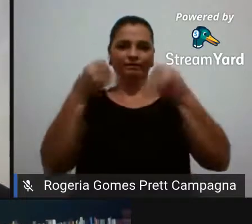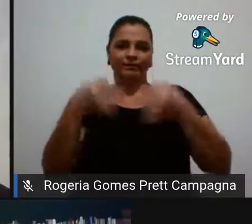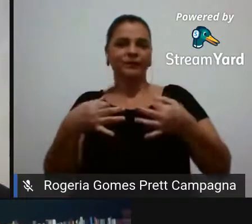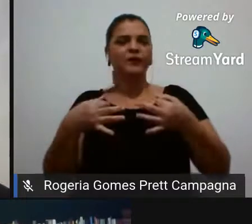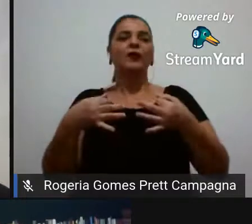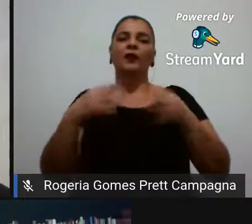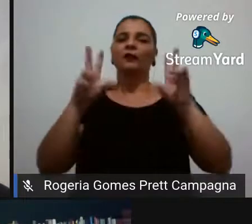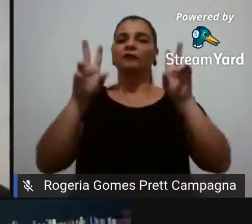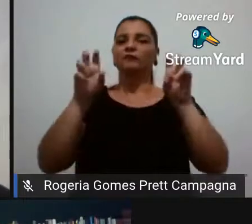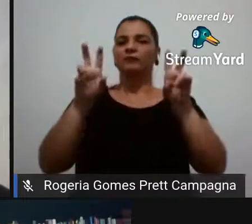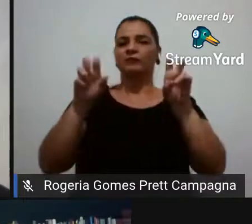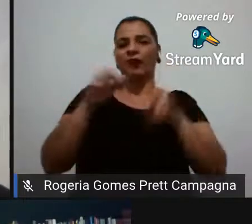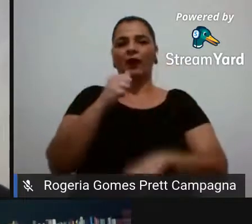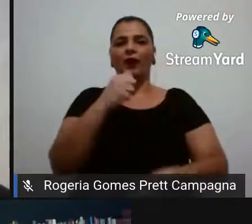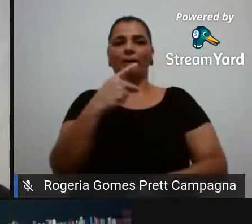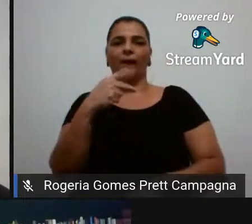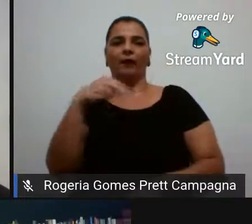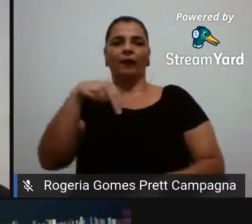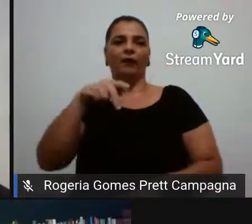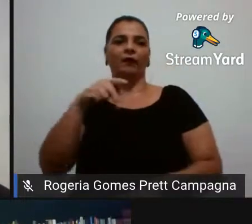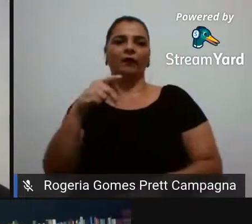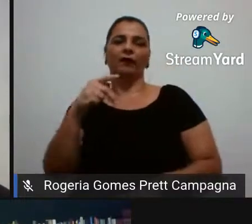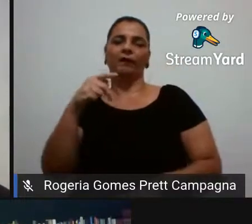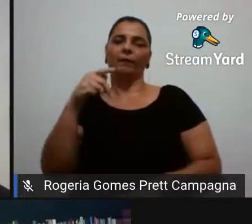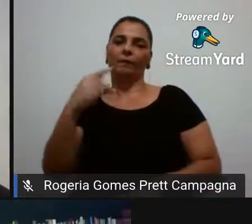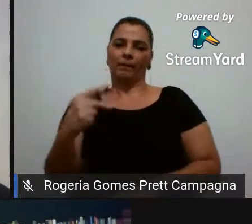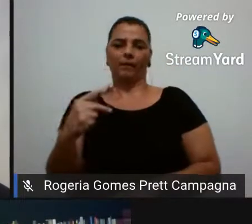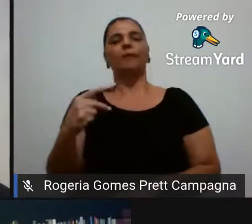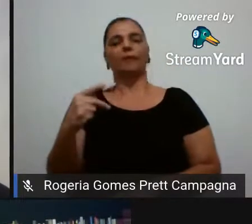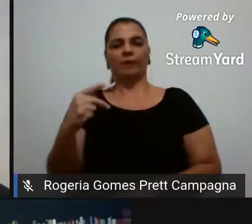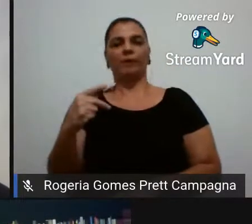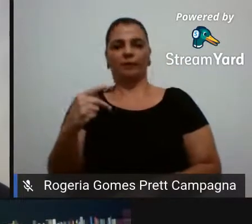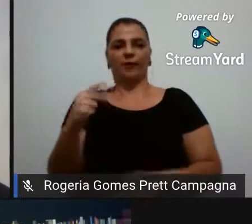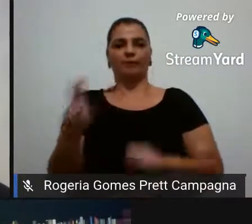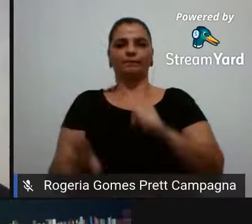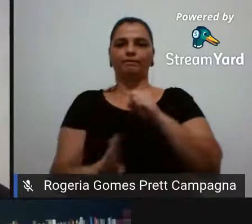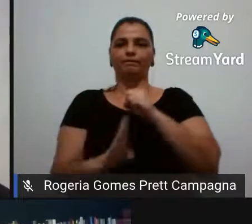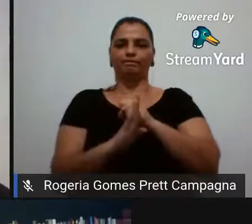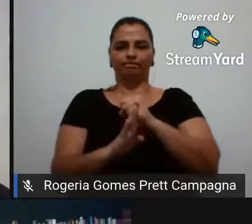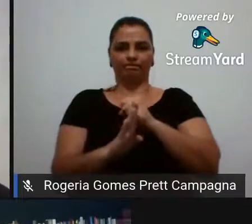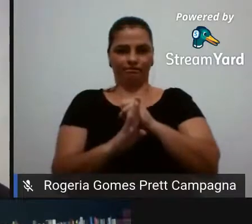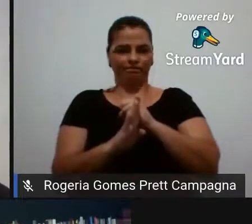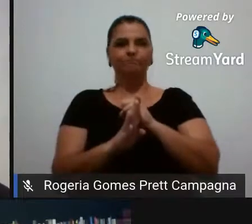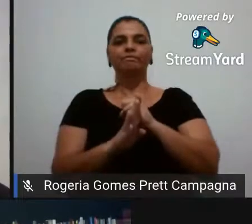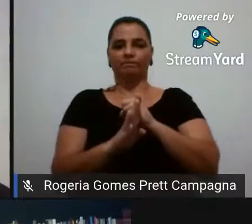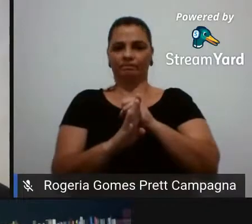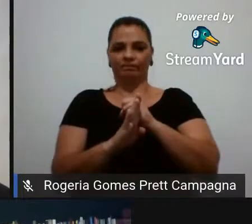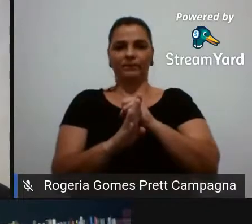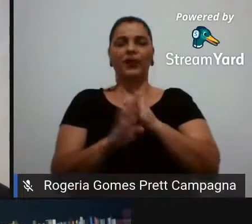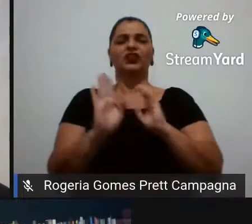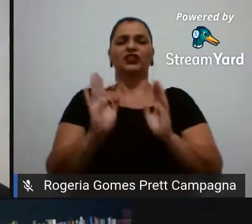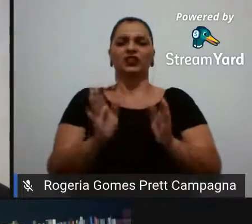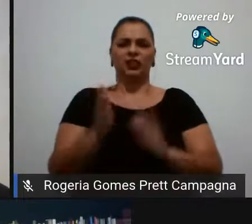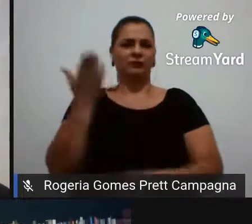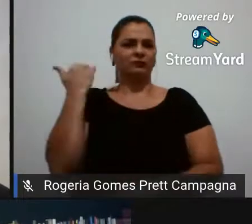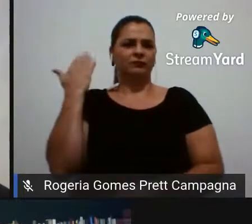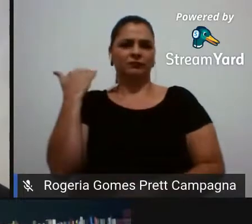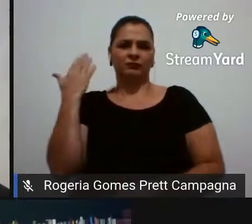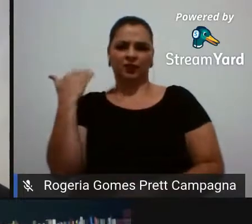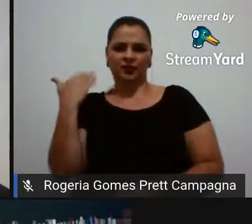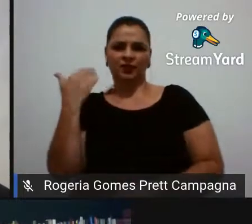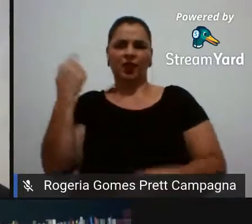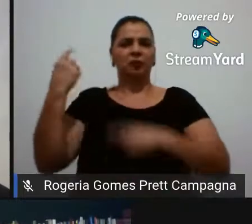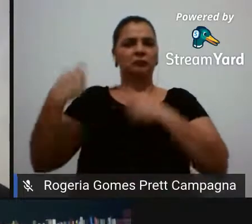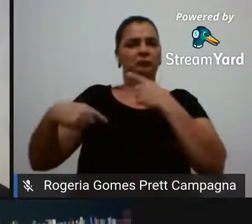as APNPs offline, como a gente está chamando, né? Nós já fizemos várias discussões sobre APNPs, numa